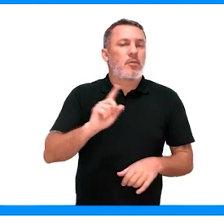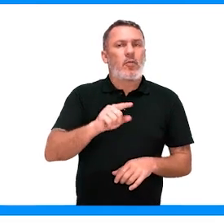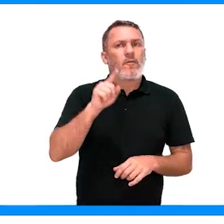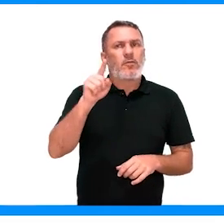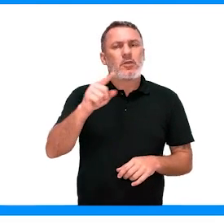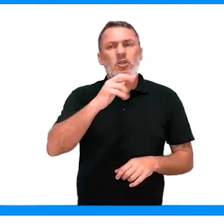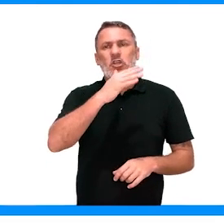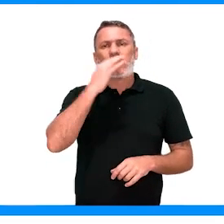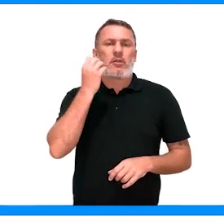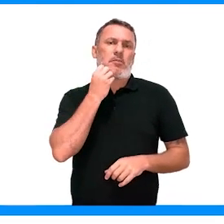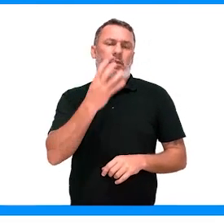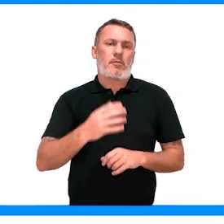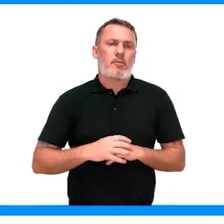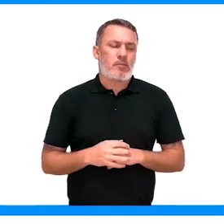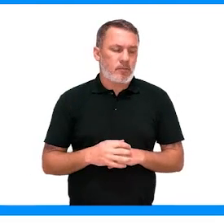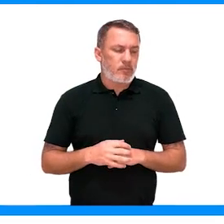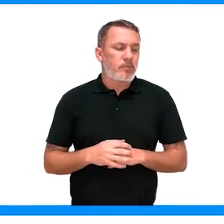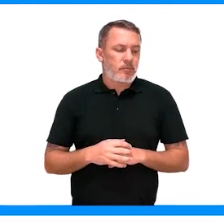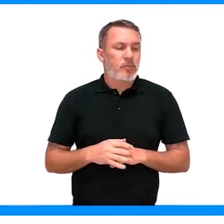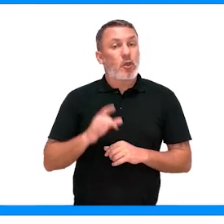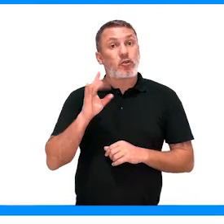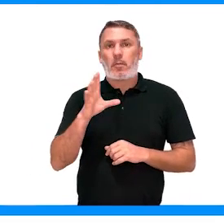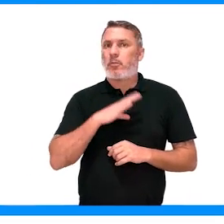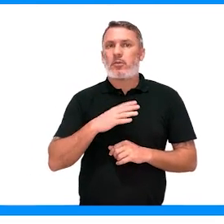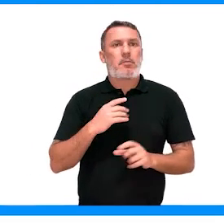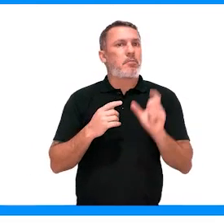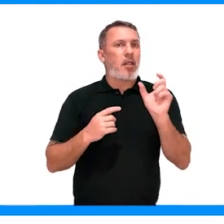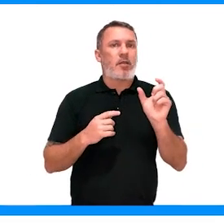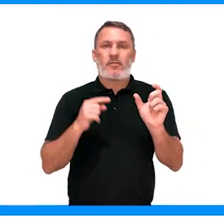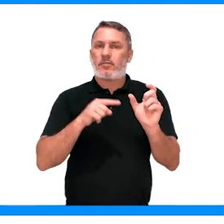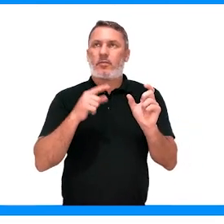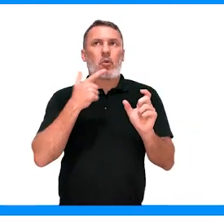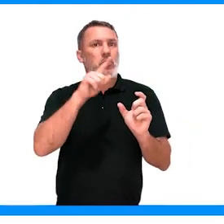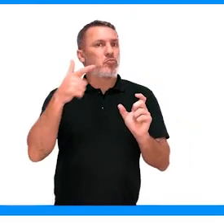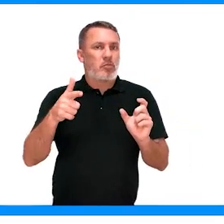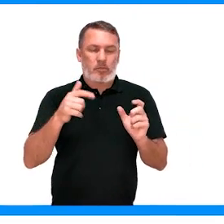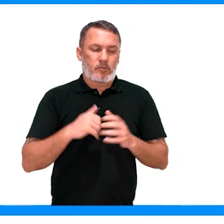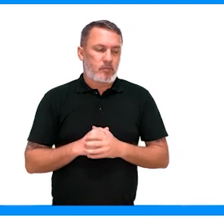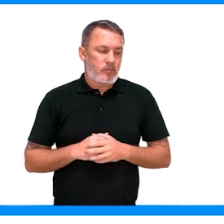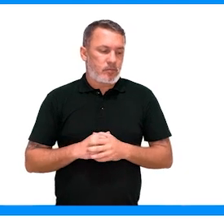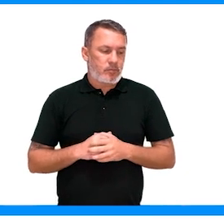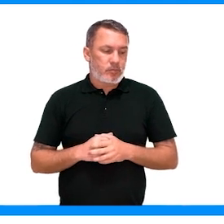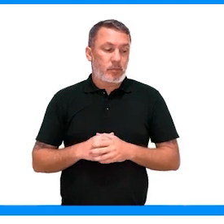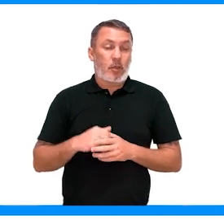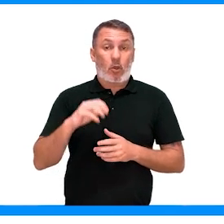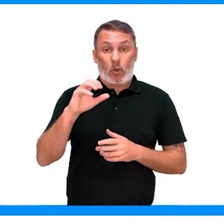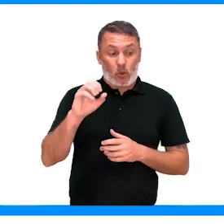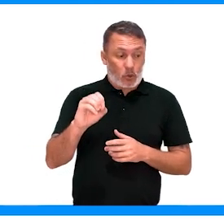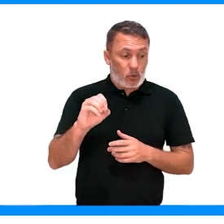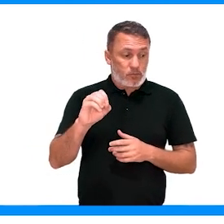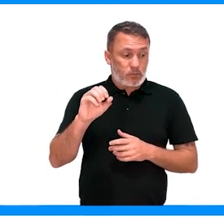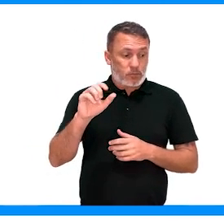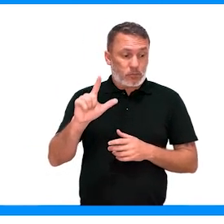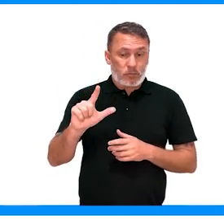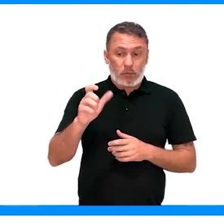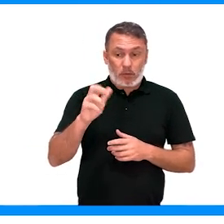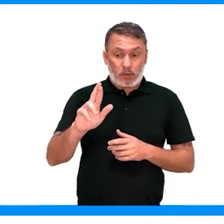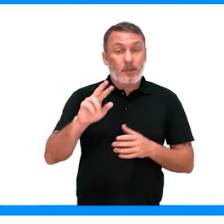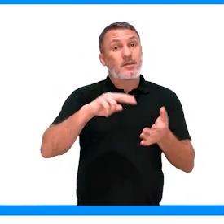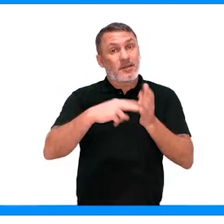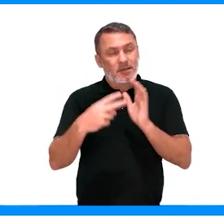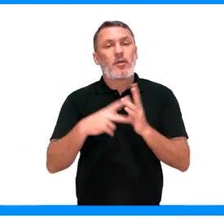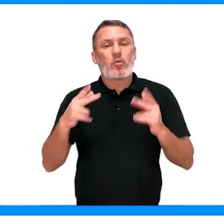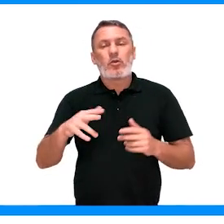inglês. Então, só em português nós temos essa palavra cheirosa, né? Esse verbinho aí é cheirar.